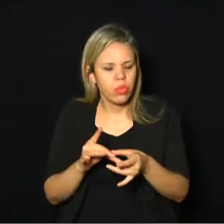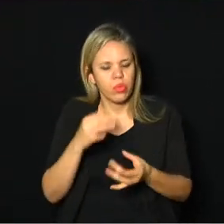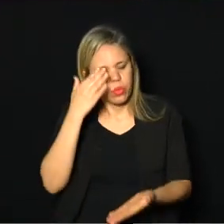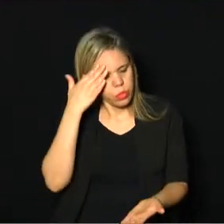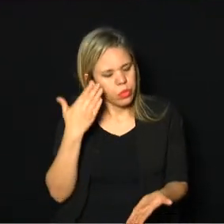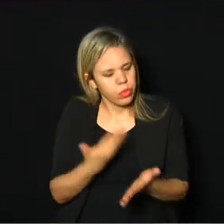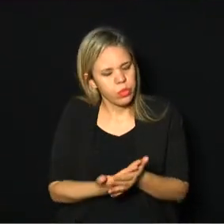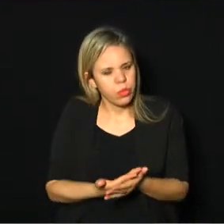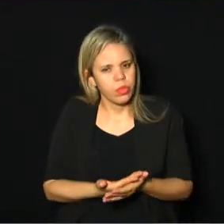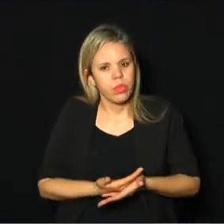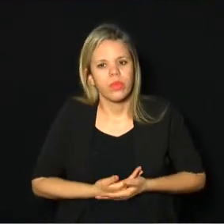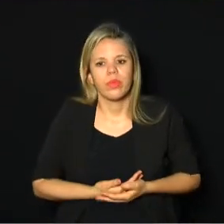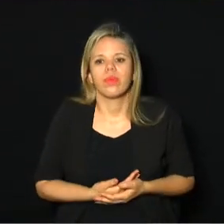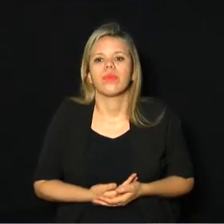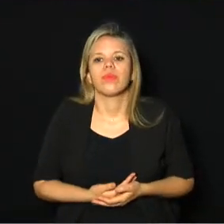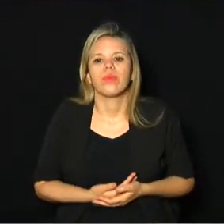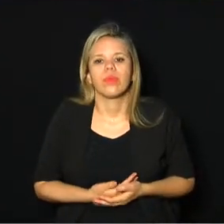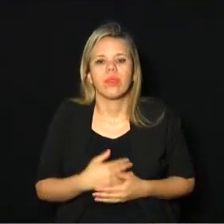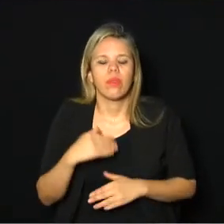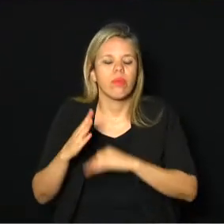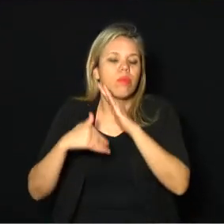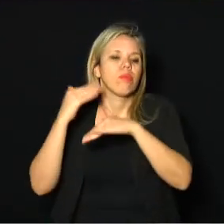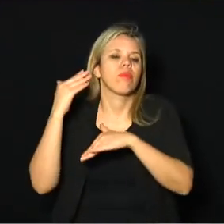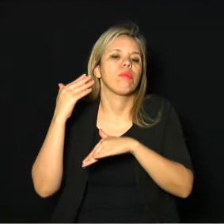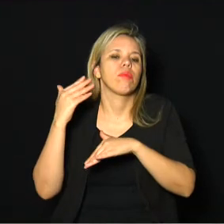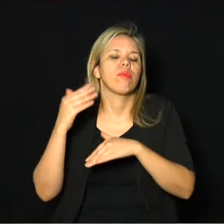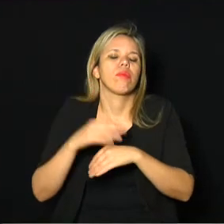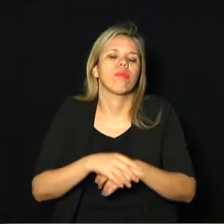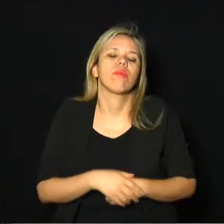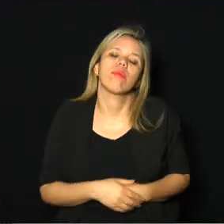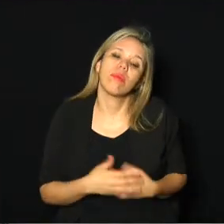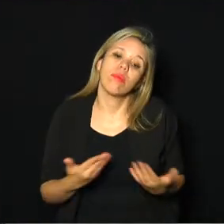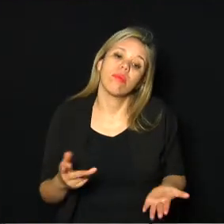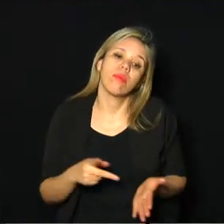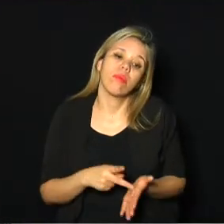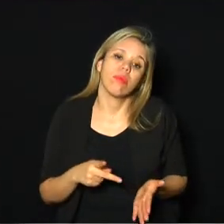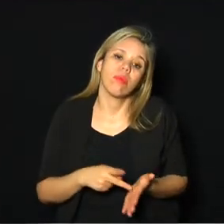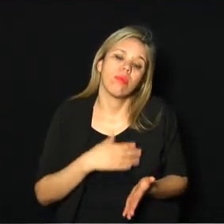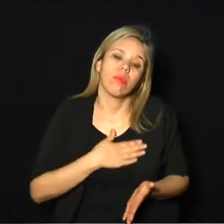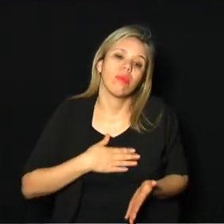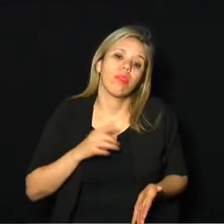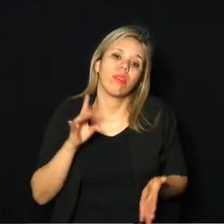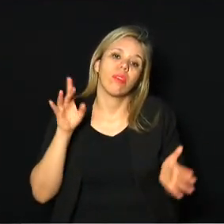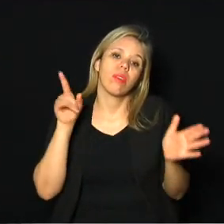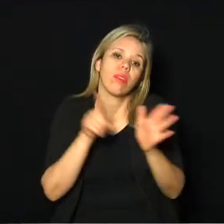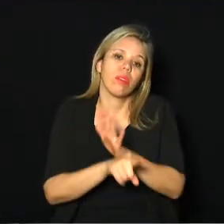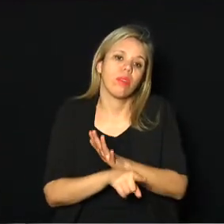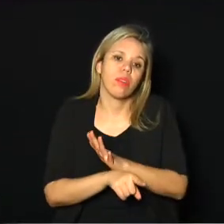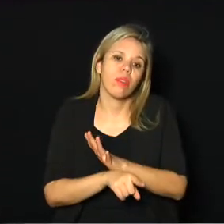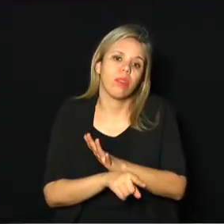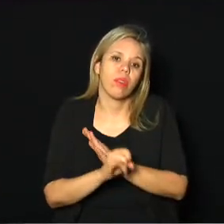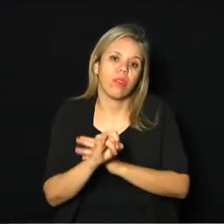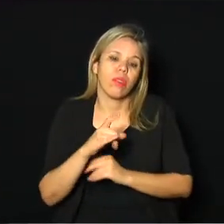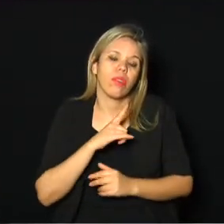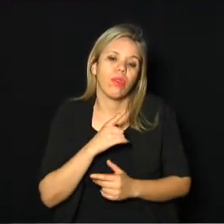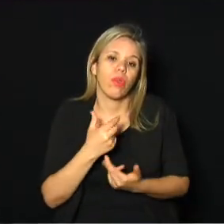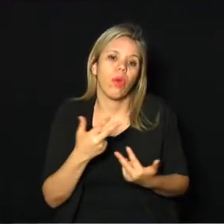que é dar um salto aí. Então, na verdade, eu gostaria só de perguntar, acho que se a gente tiver